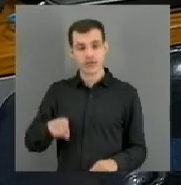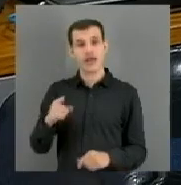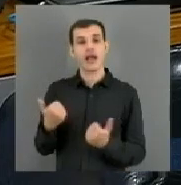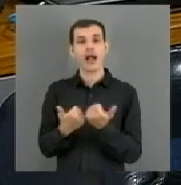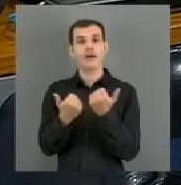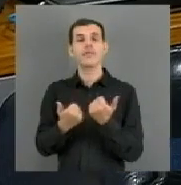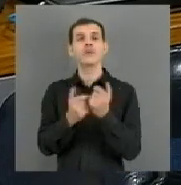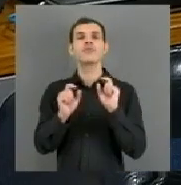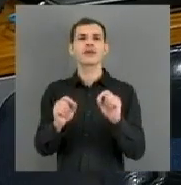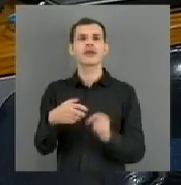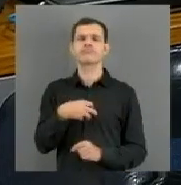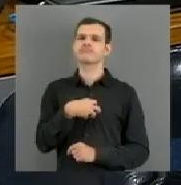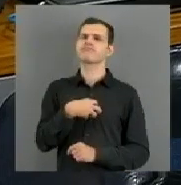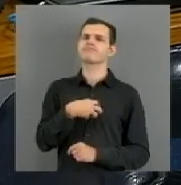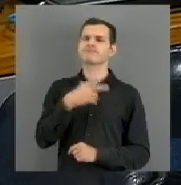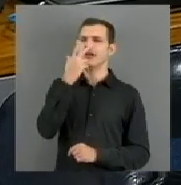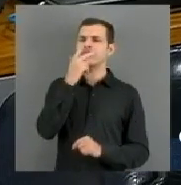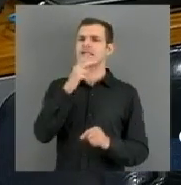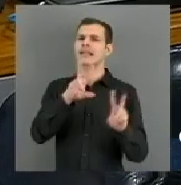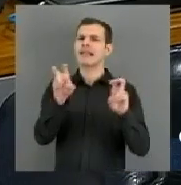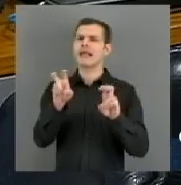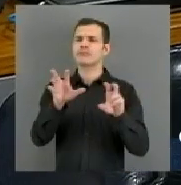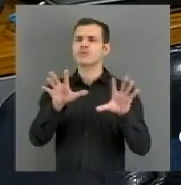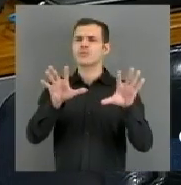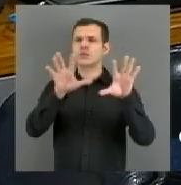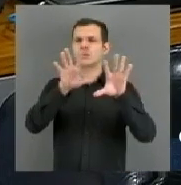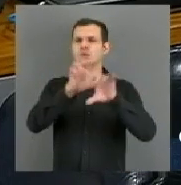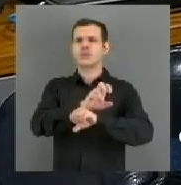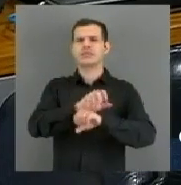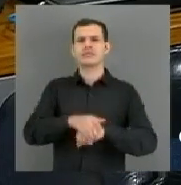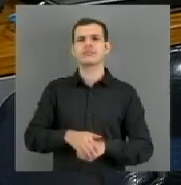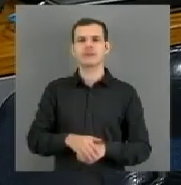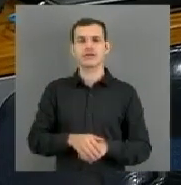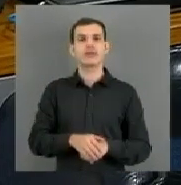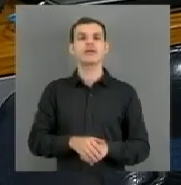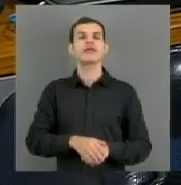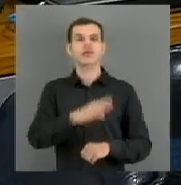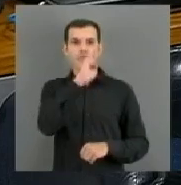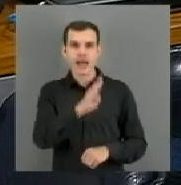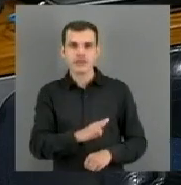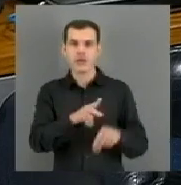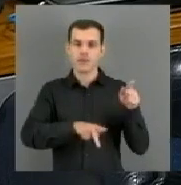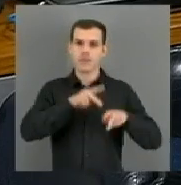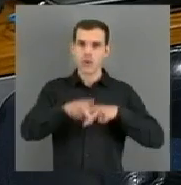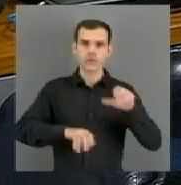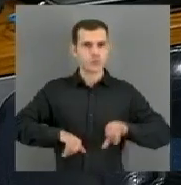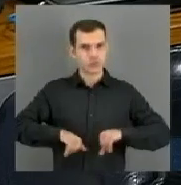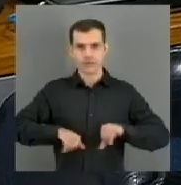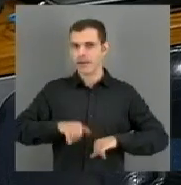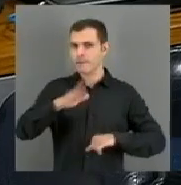no meu modo de ver, mais sombras sobre esse tema que tanto mal está fazendo aos brasileiros, ao comércio, à indústria,